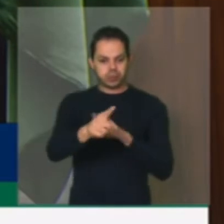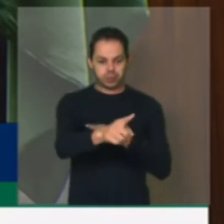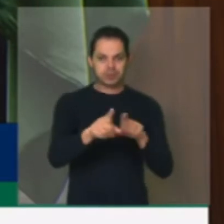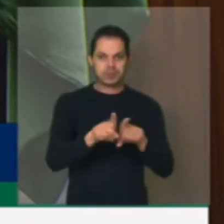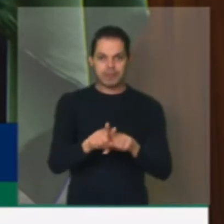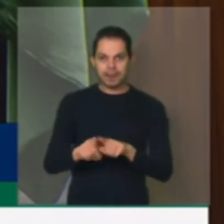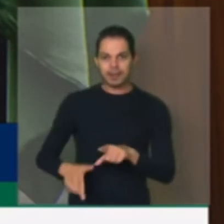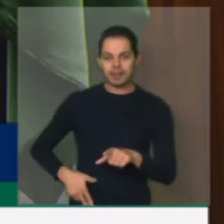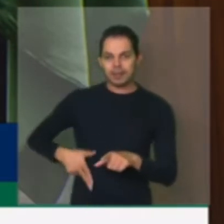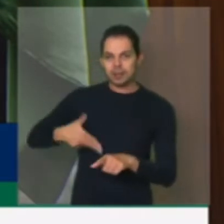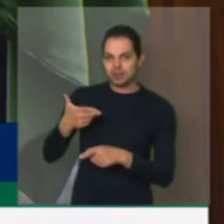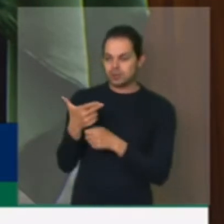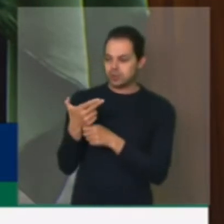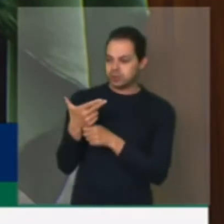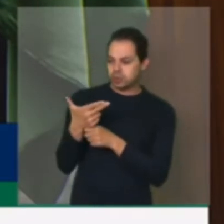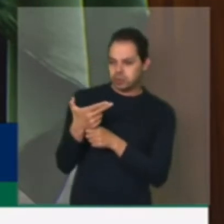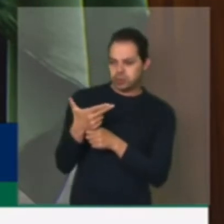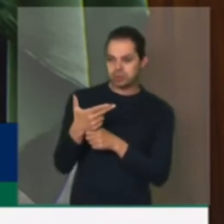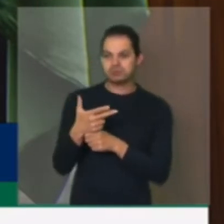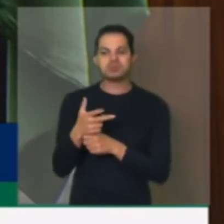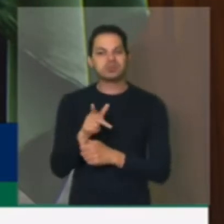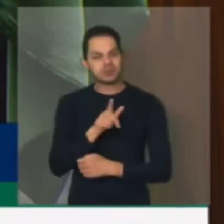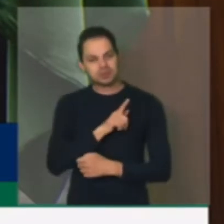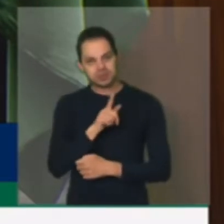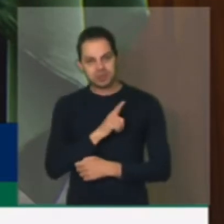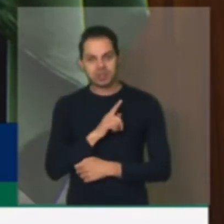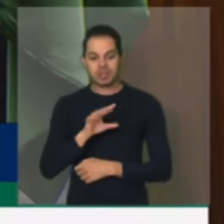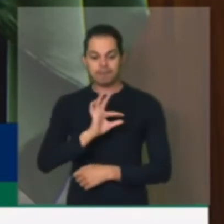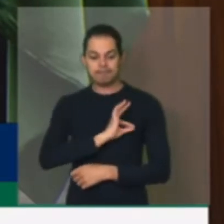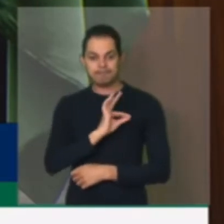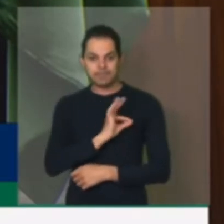covarde. Essa casa, presidente Lira,